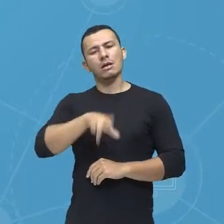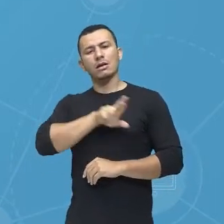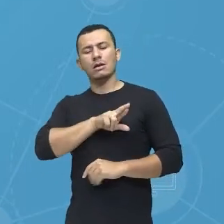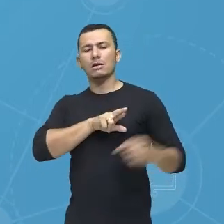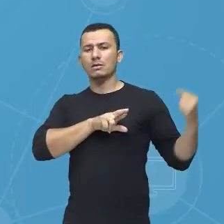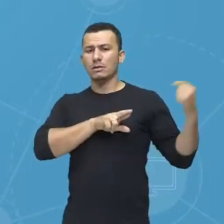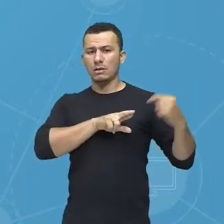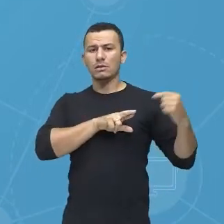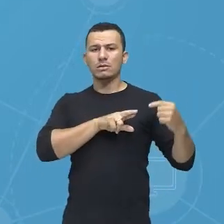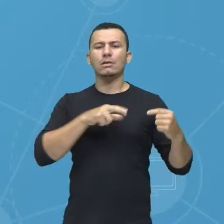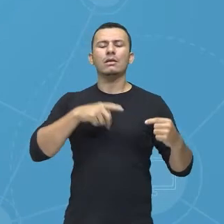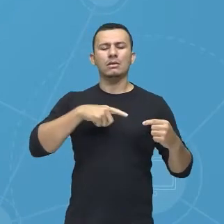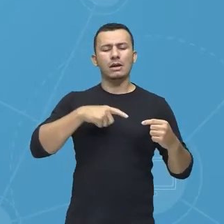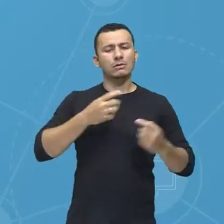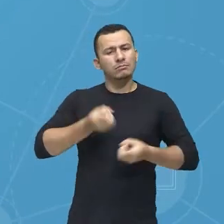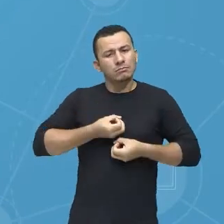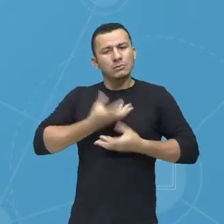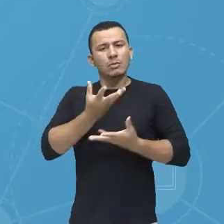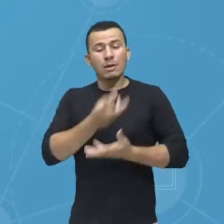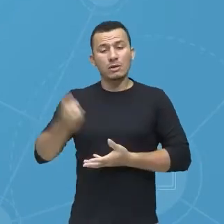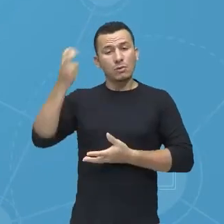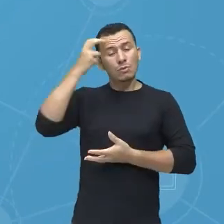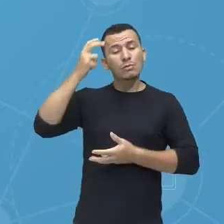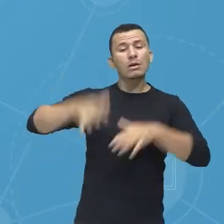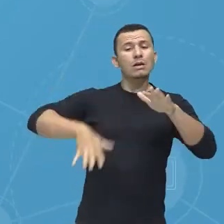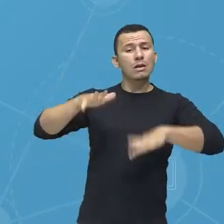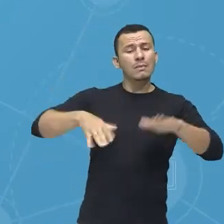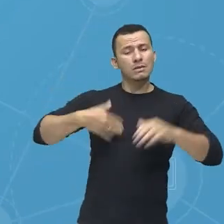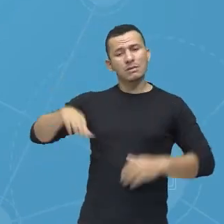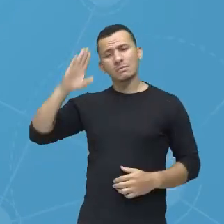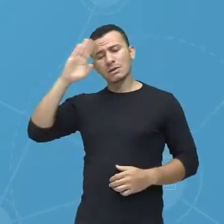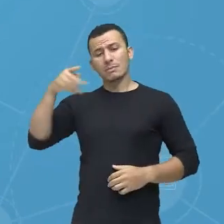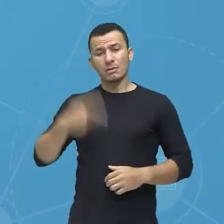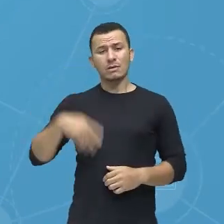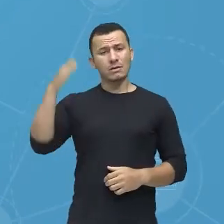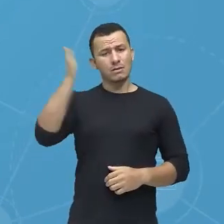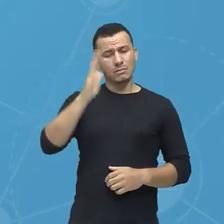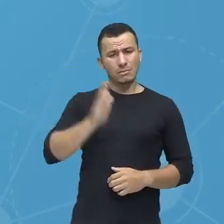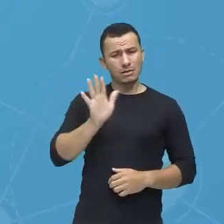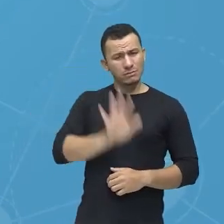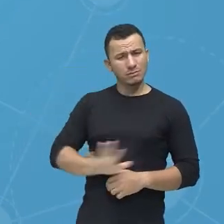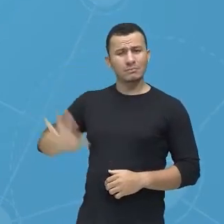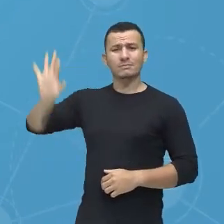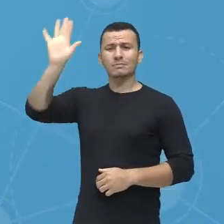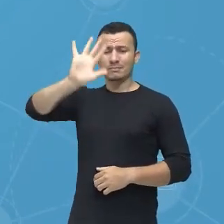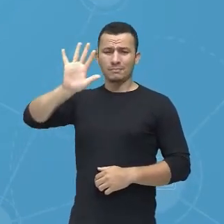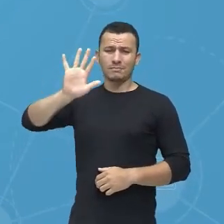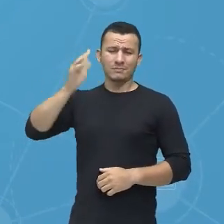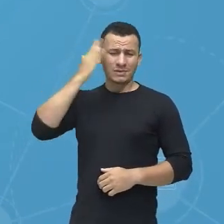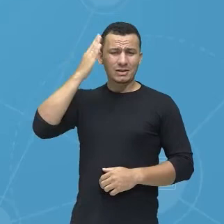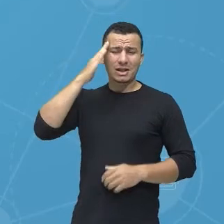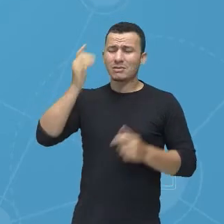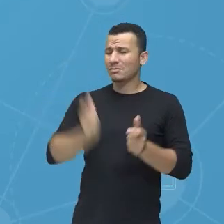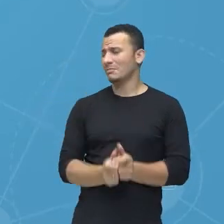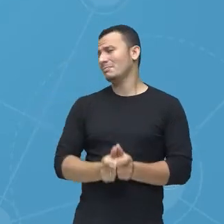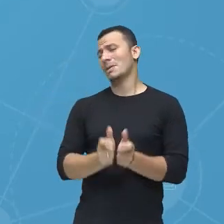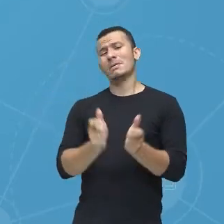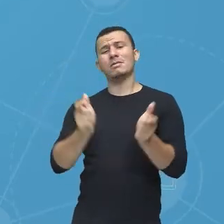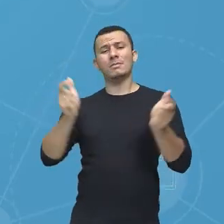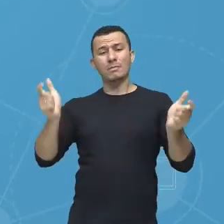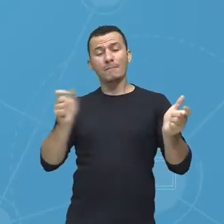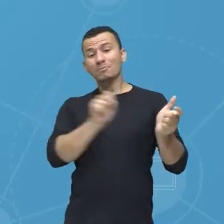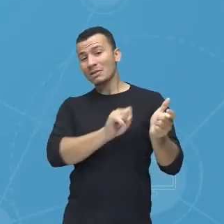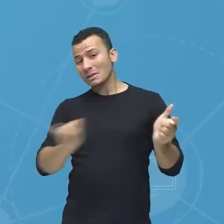religiosidade que se expressa culturalmente, principalmente no Brasil, imensa. Se nós